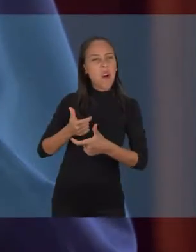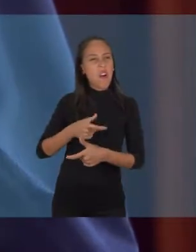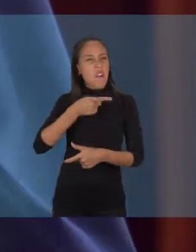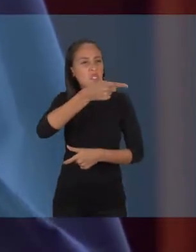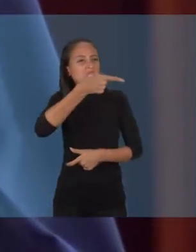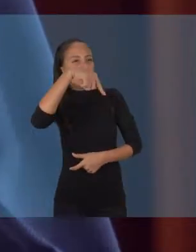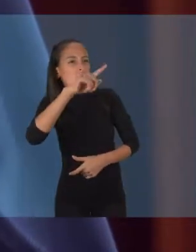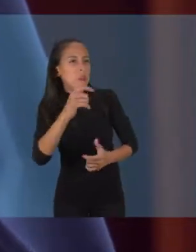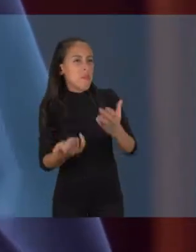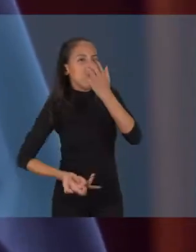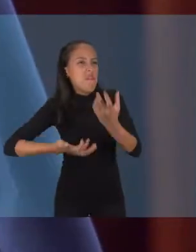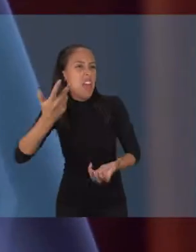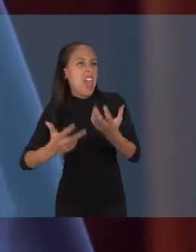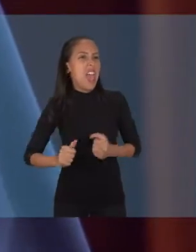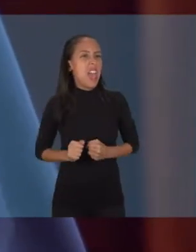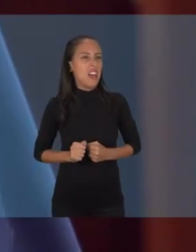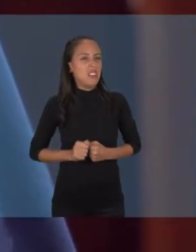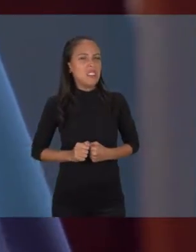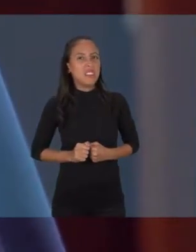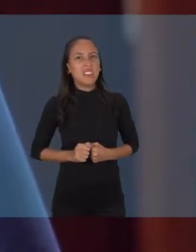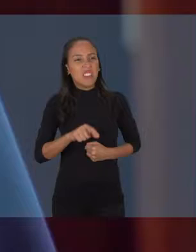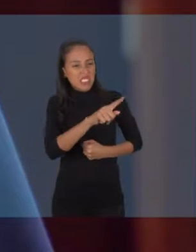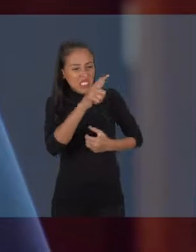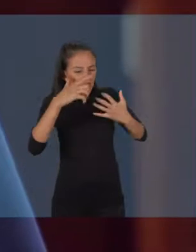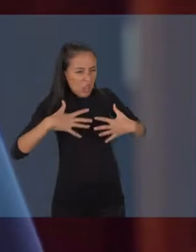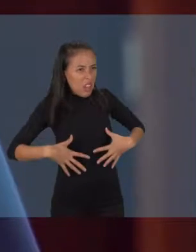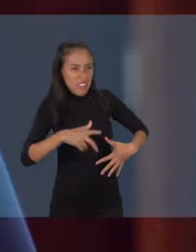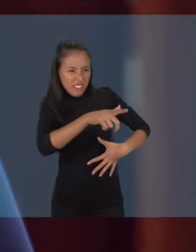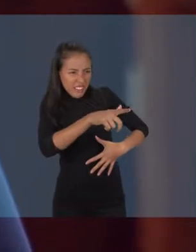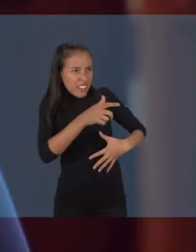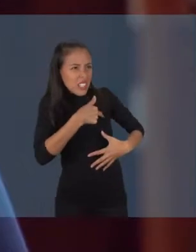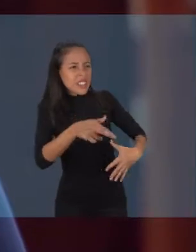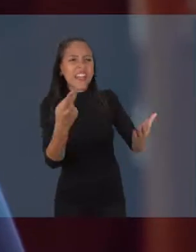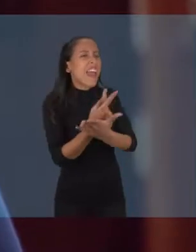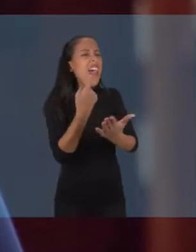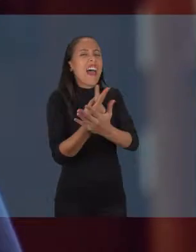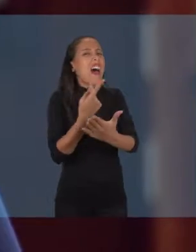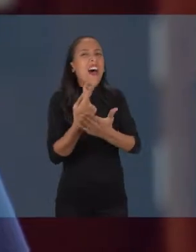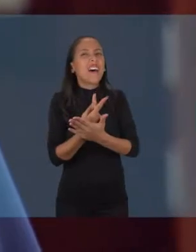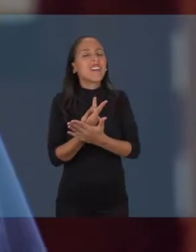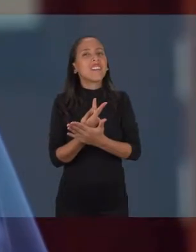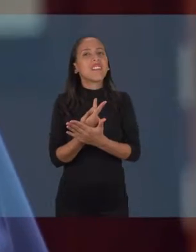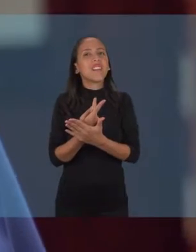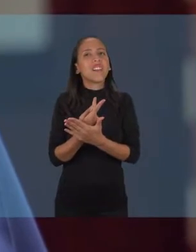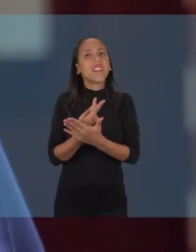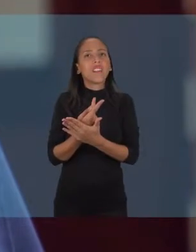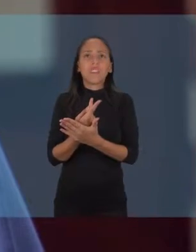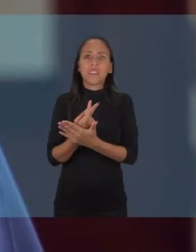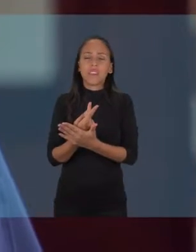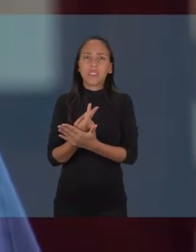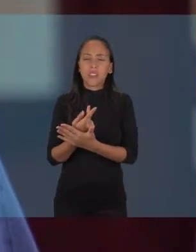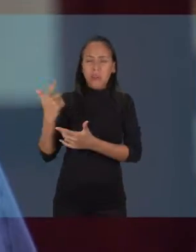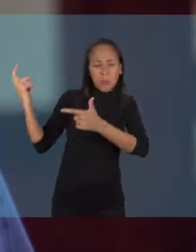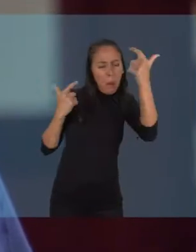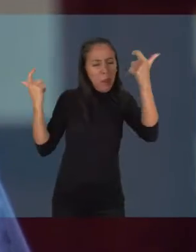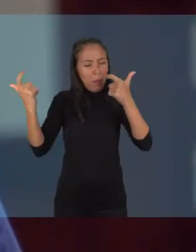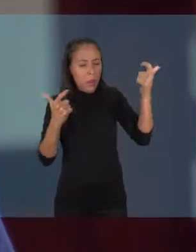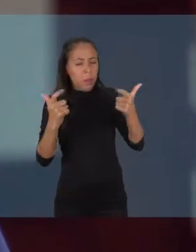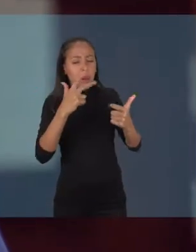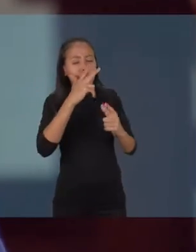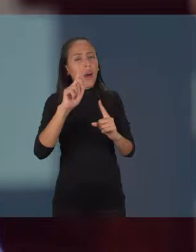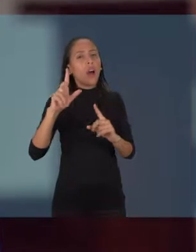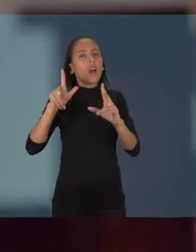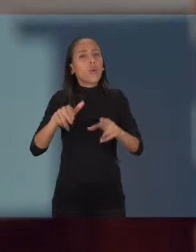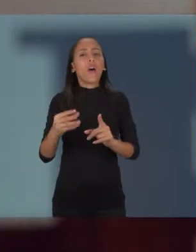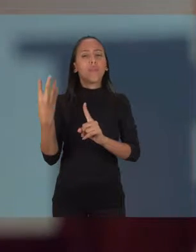para o inferno, você tá errado isso que você faz. E é um tipo de agressão que a